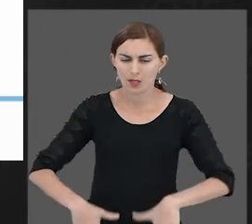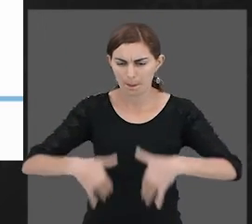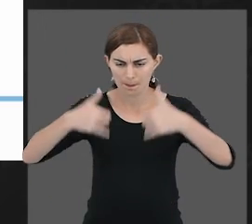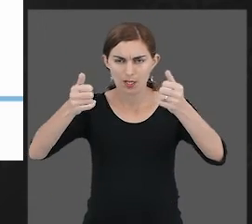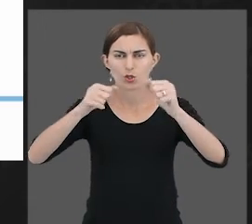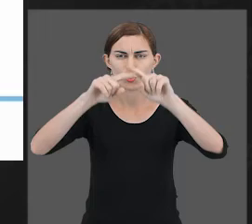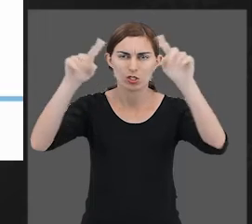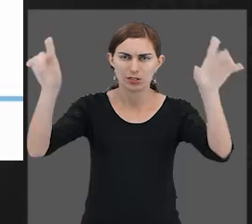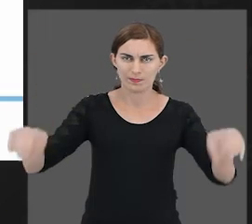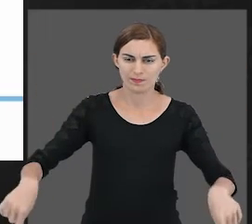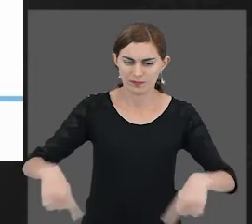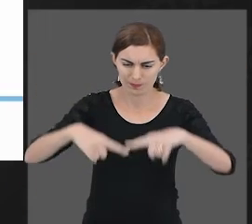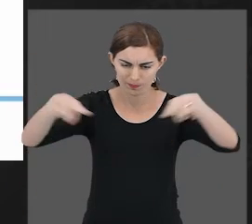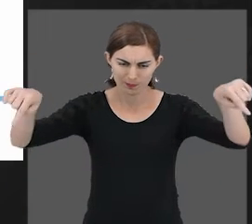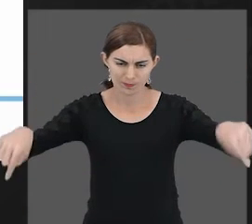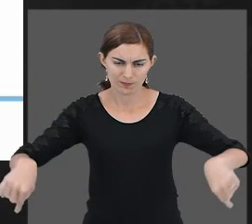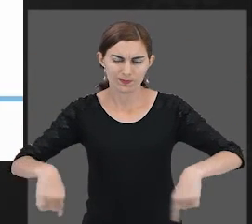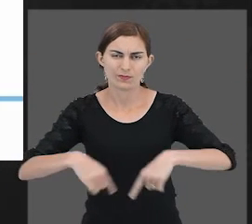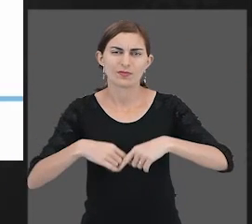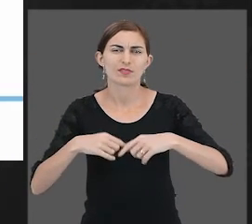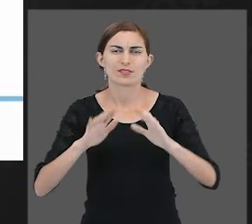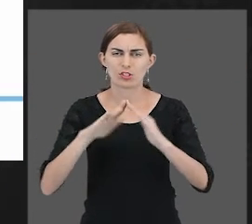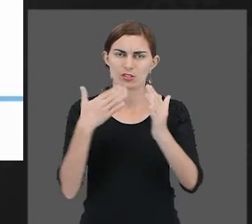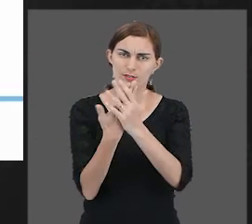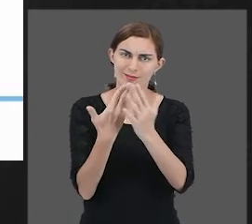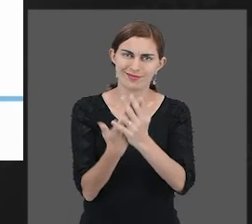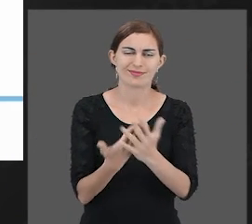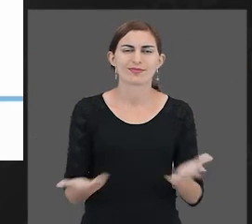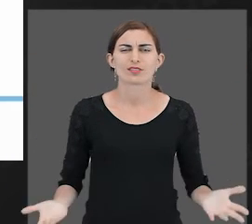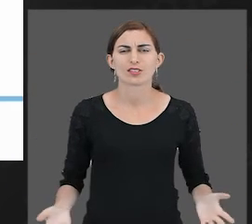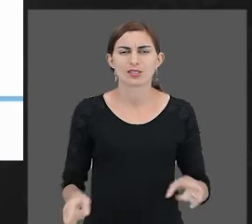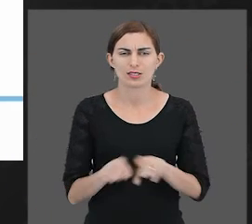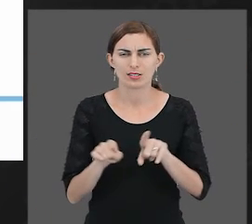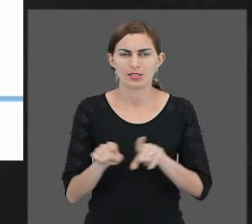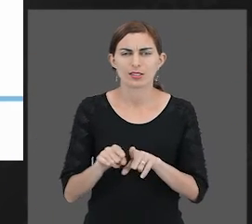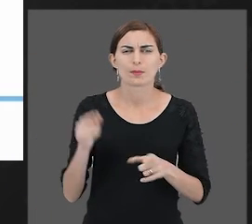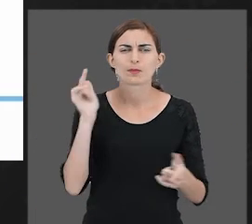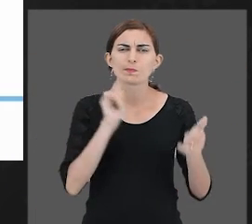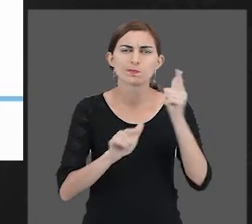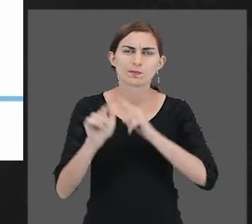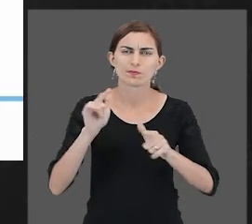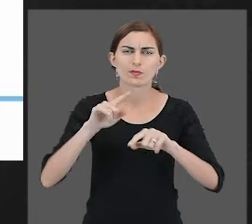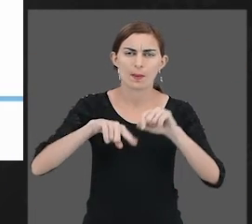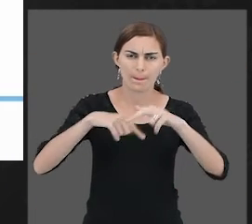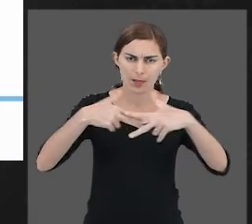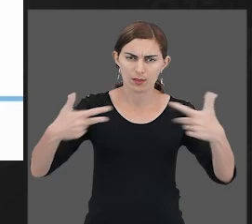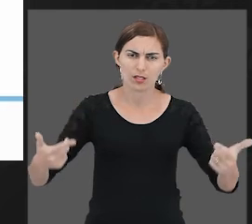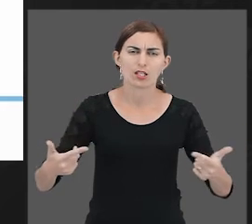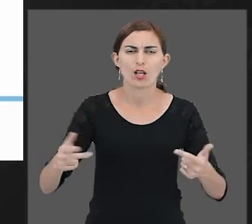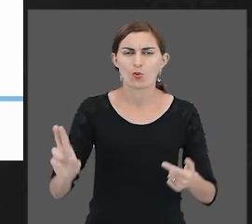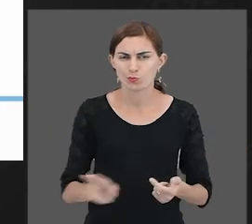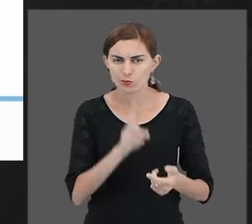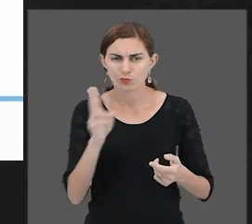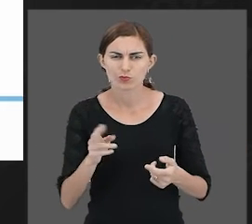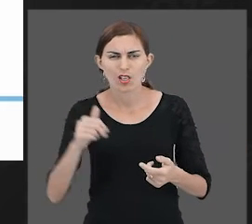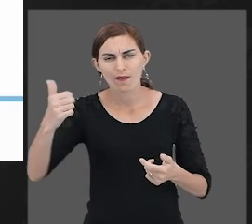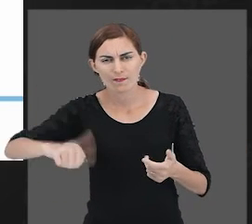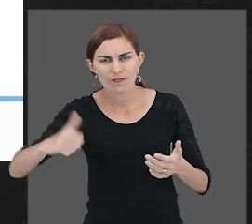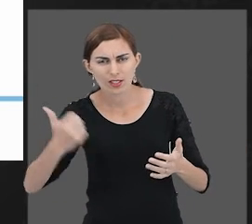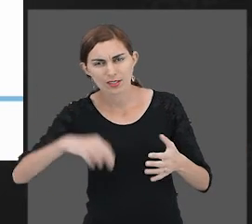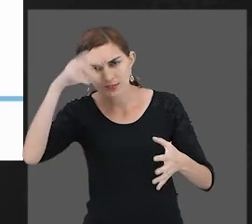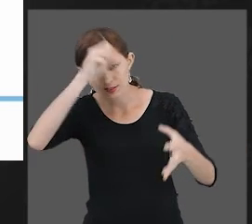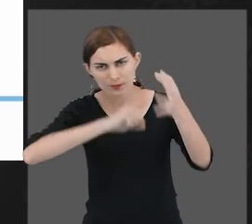melhoria da estrutura física da unidade escolar, certo? Aquisição de material de consumo, avaliação